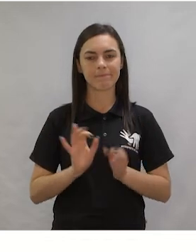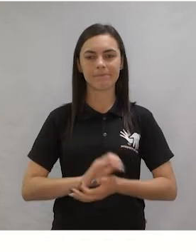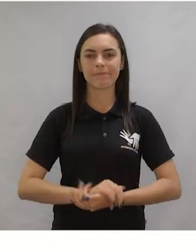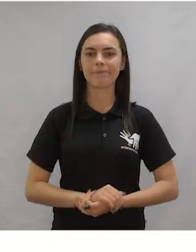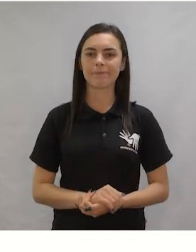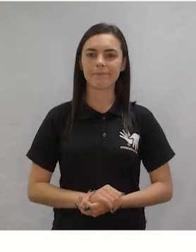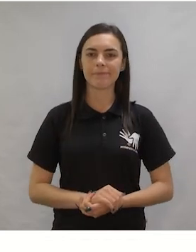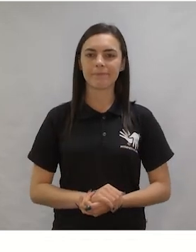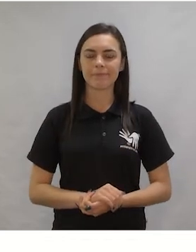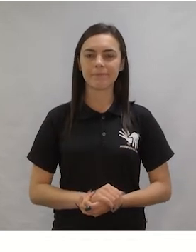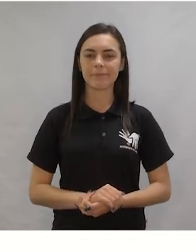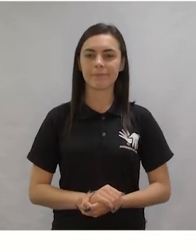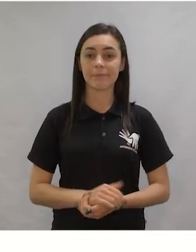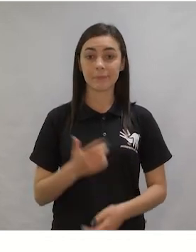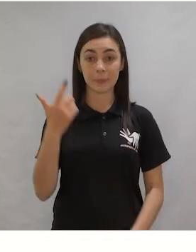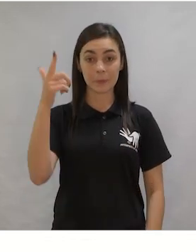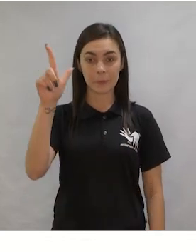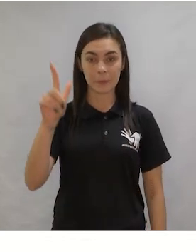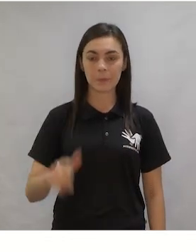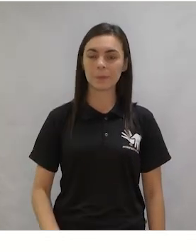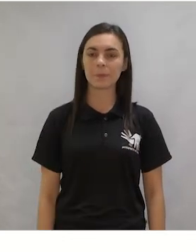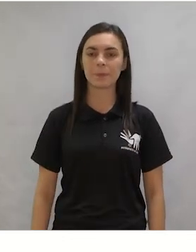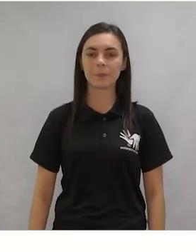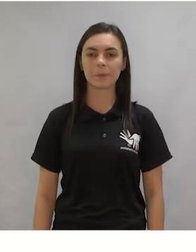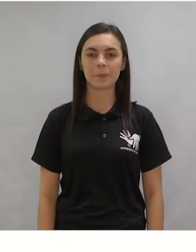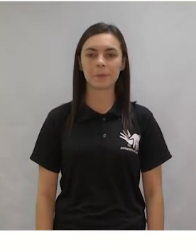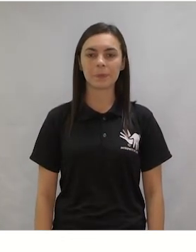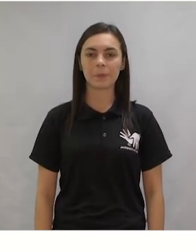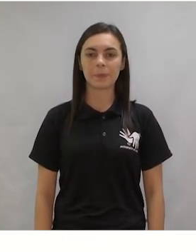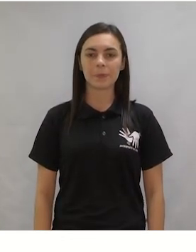bem. Vamos para o próximo?